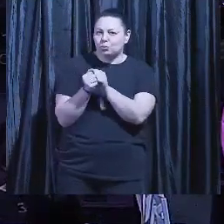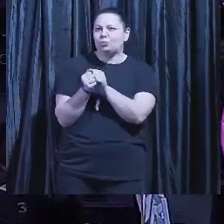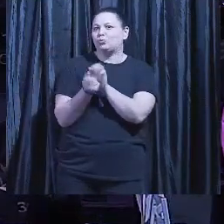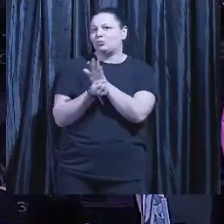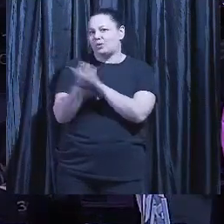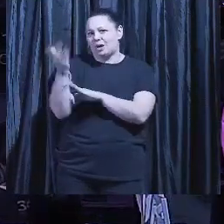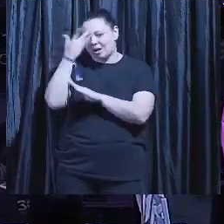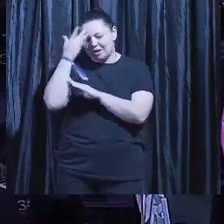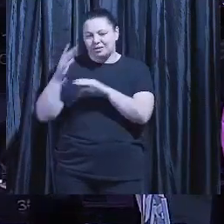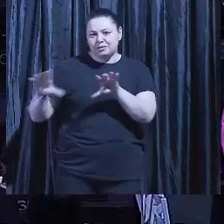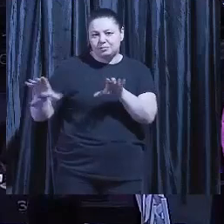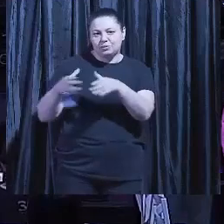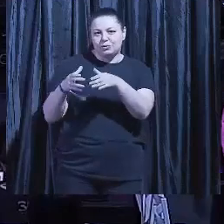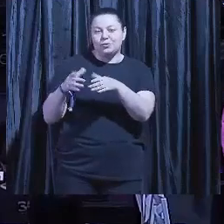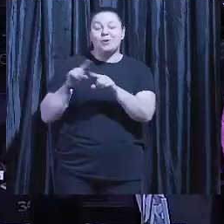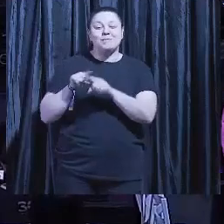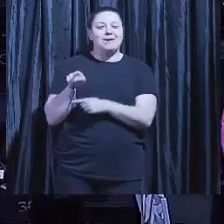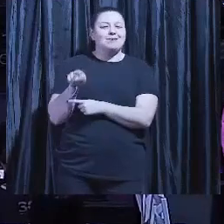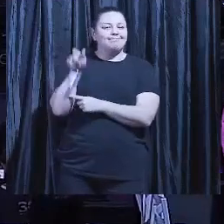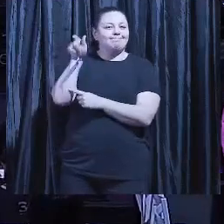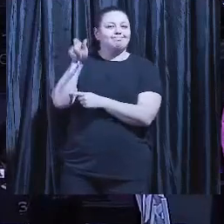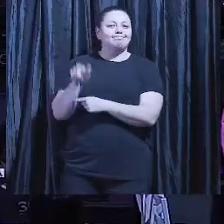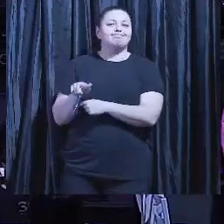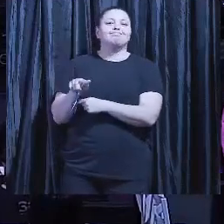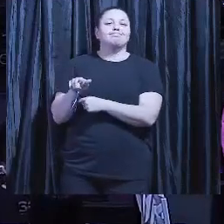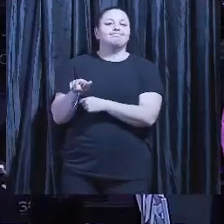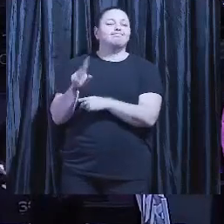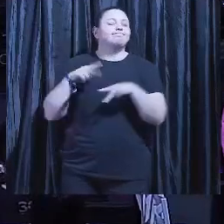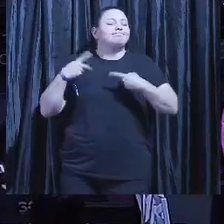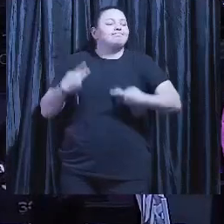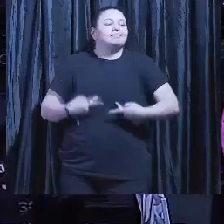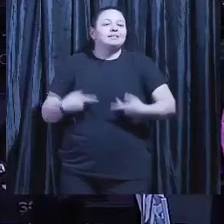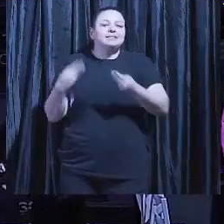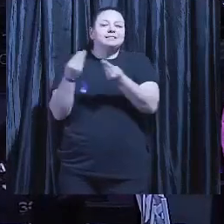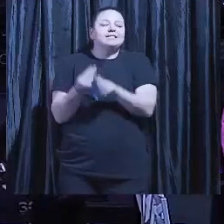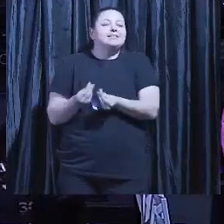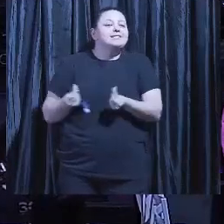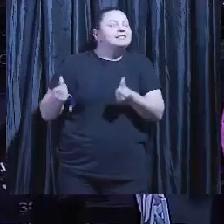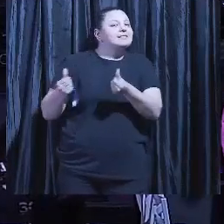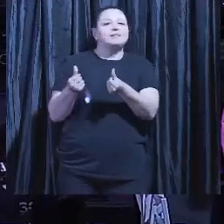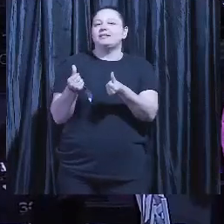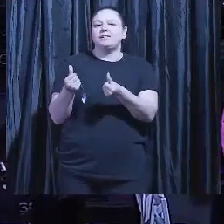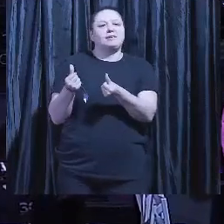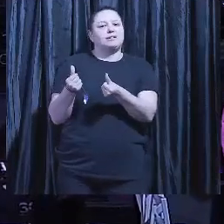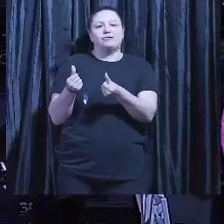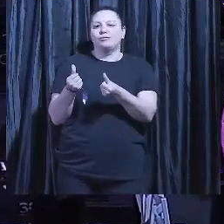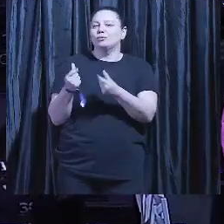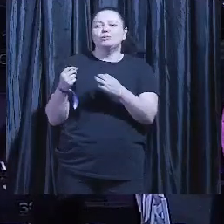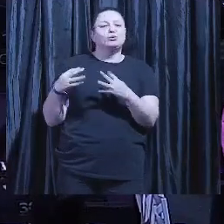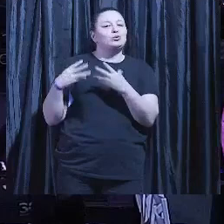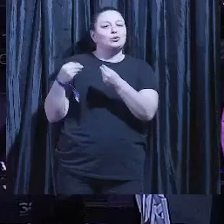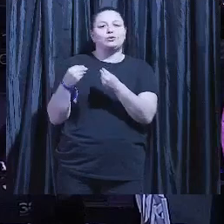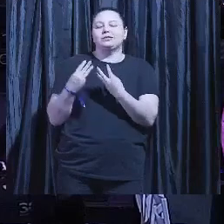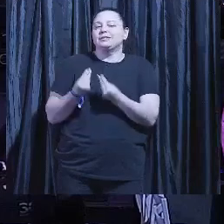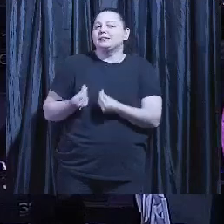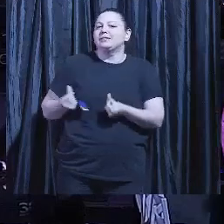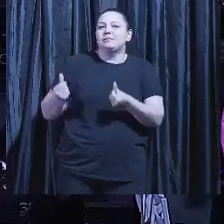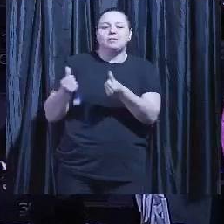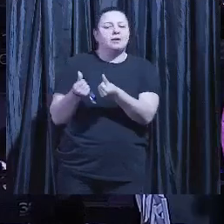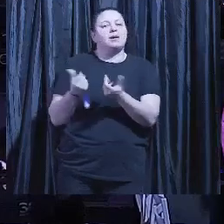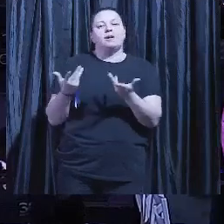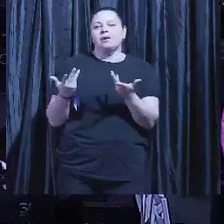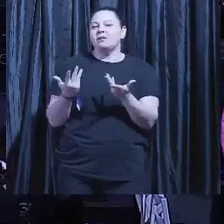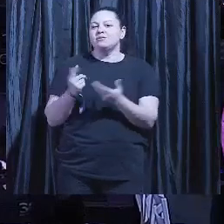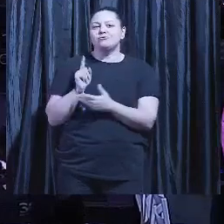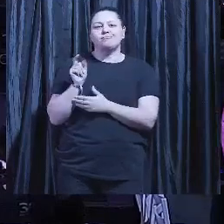gente lá, mas ele é um ser humano extremamente sensível, e sensível em todos os sentidos, né? De